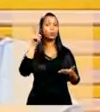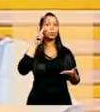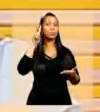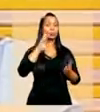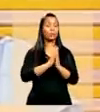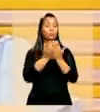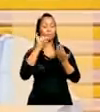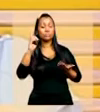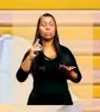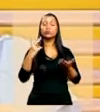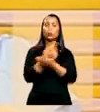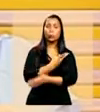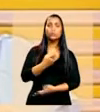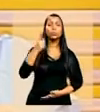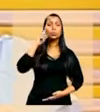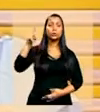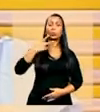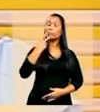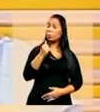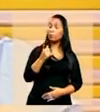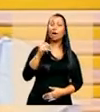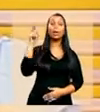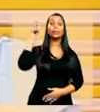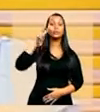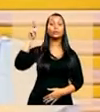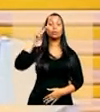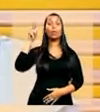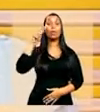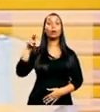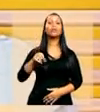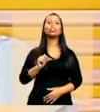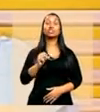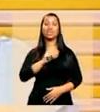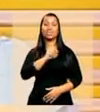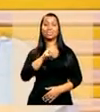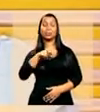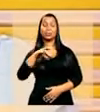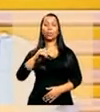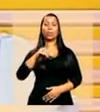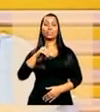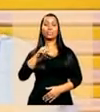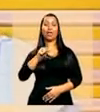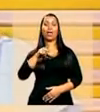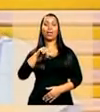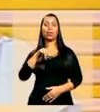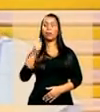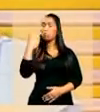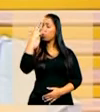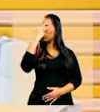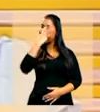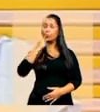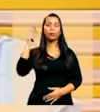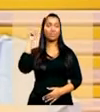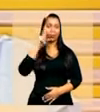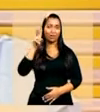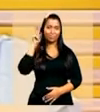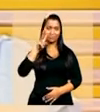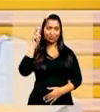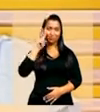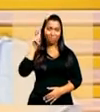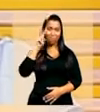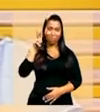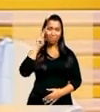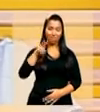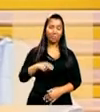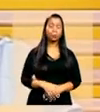da Bíblia. E um dia, meu pai me contou a história de Sansão e Dalila. É linda a história. É